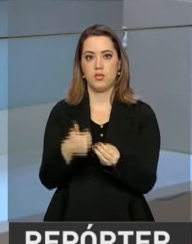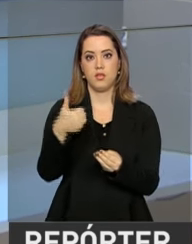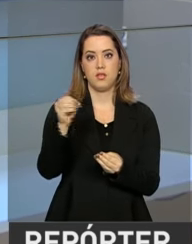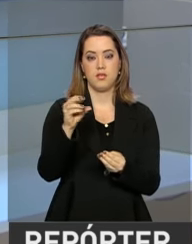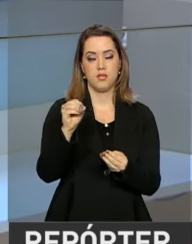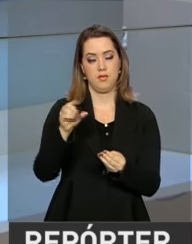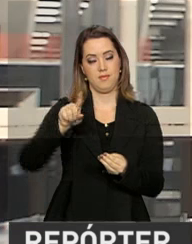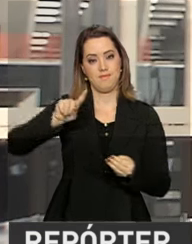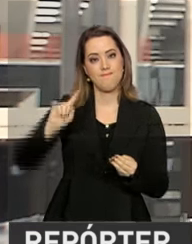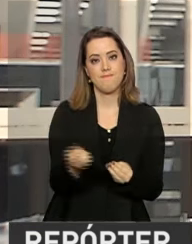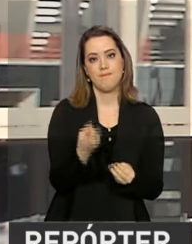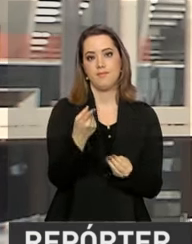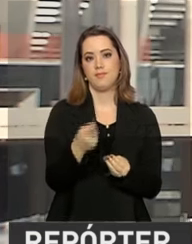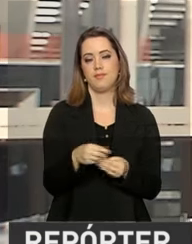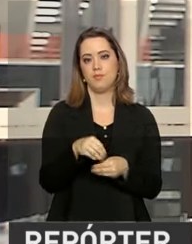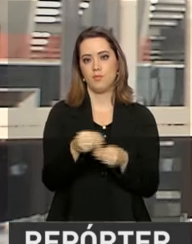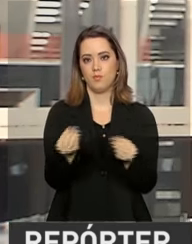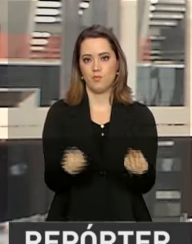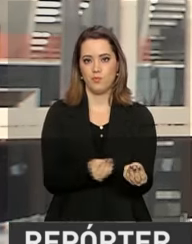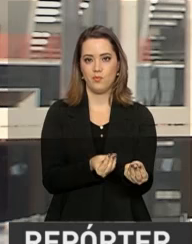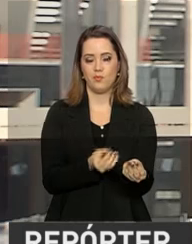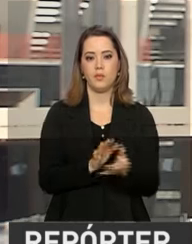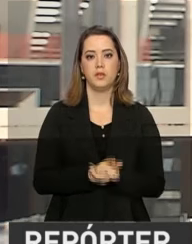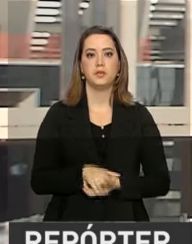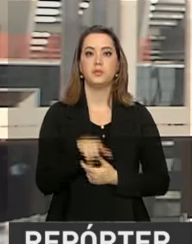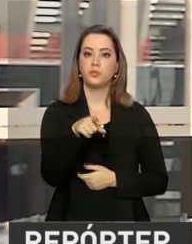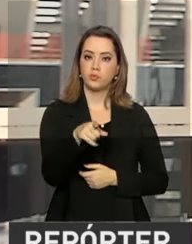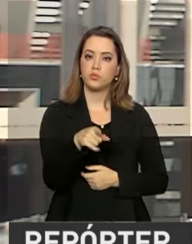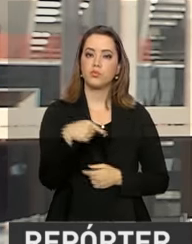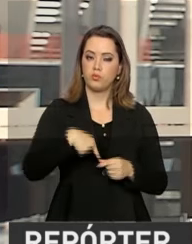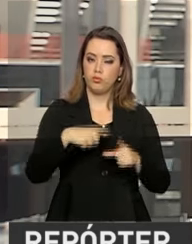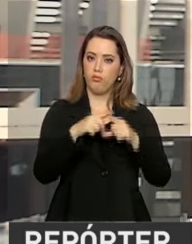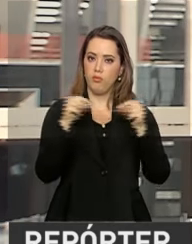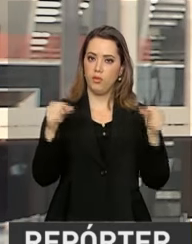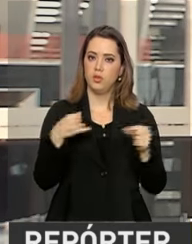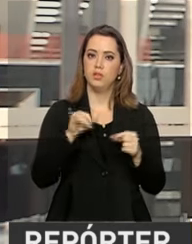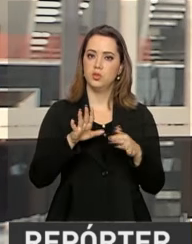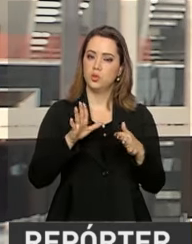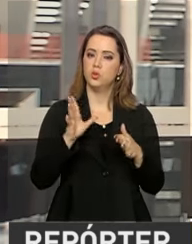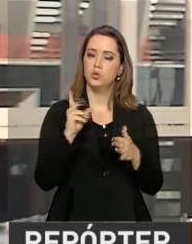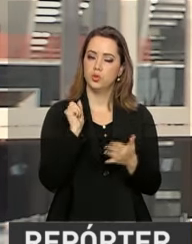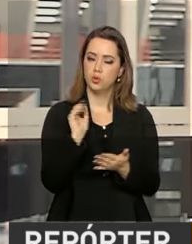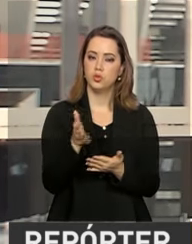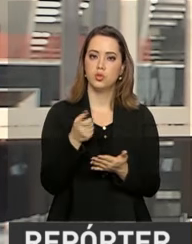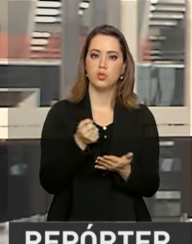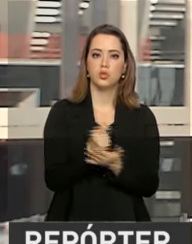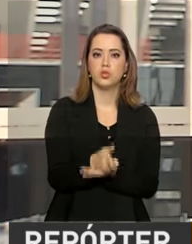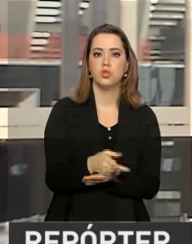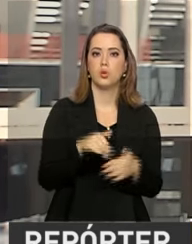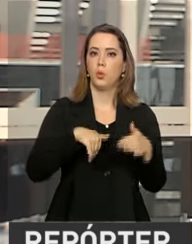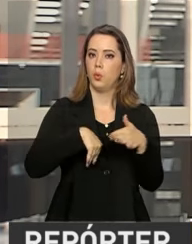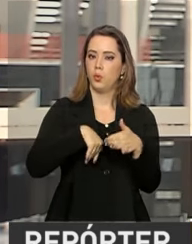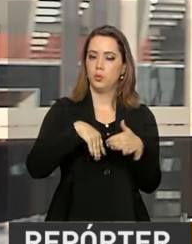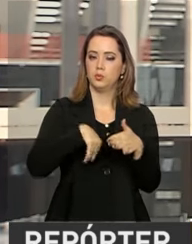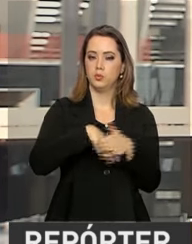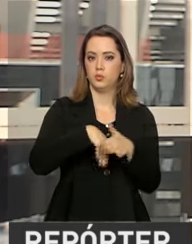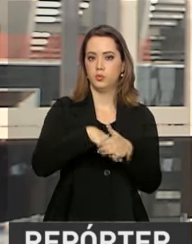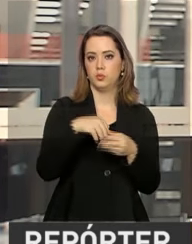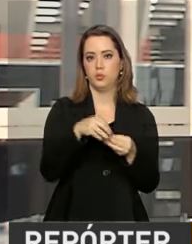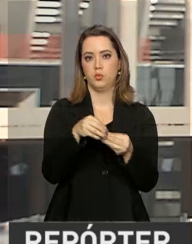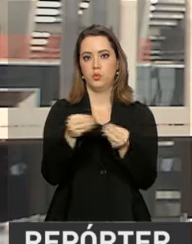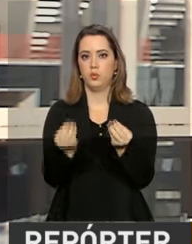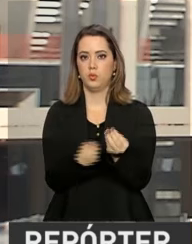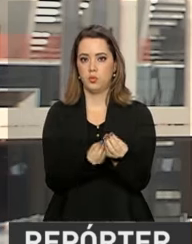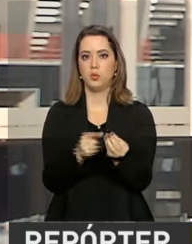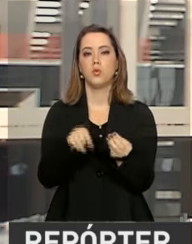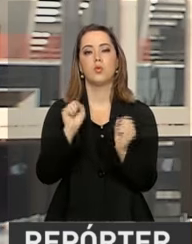disponíveis. Em Brasília, quem comprou ingressos para o torneio de futebol das Olimpíadas já pode retirar as entradas no Centro